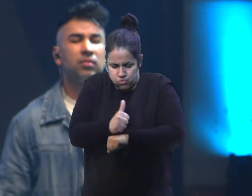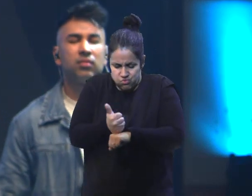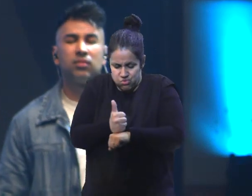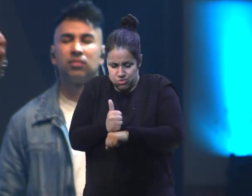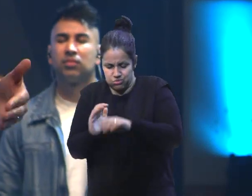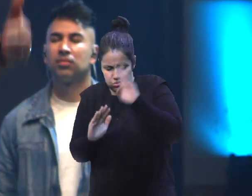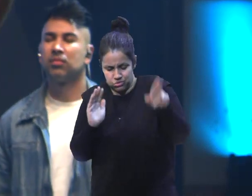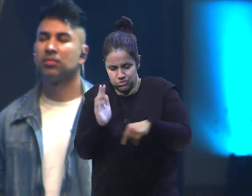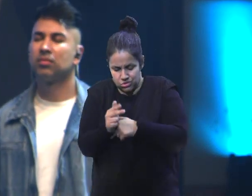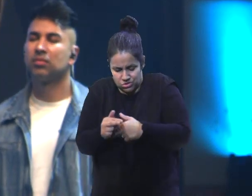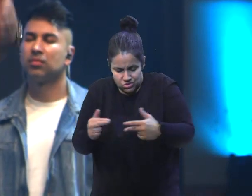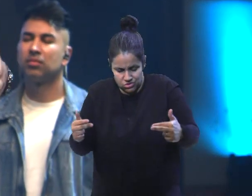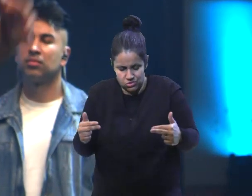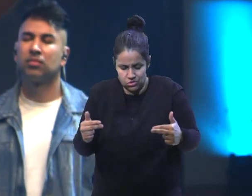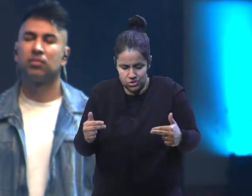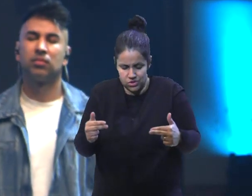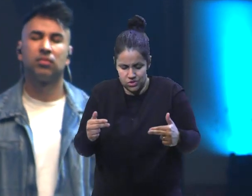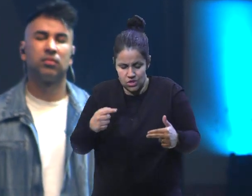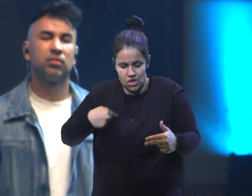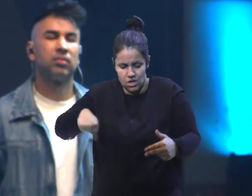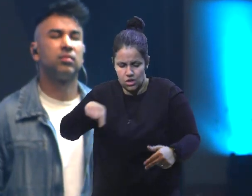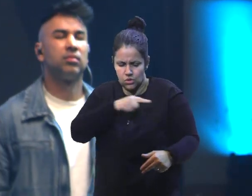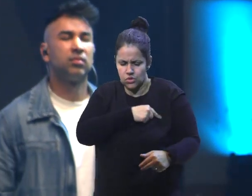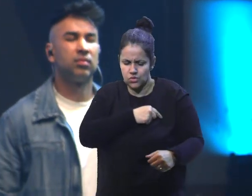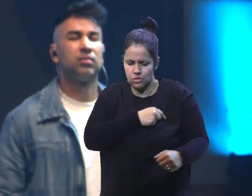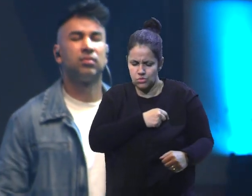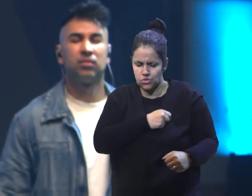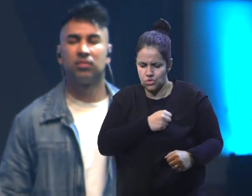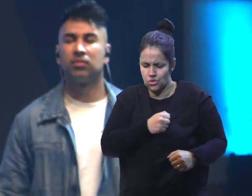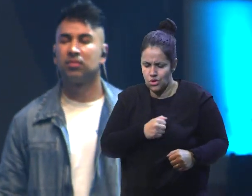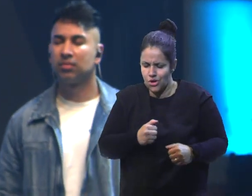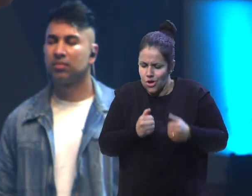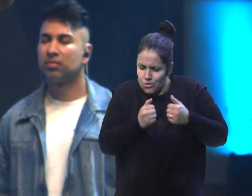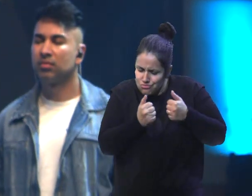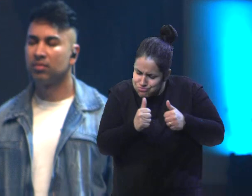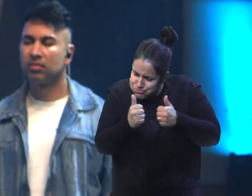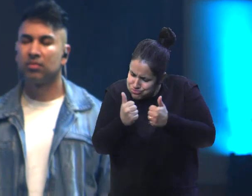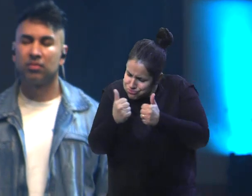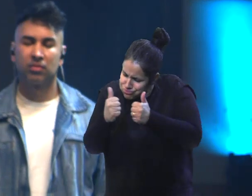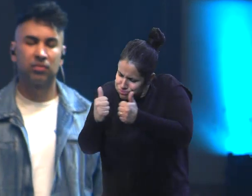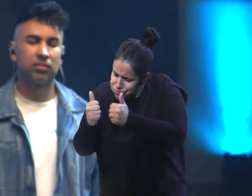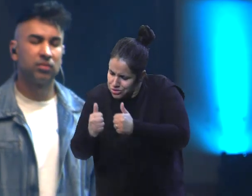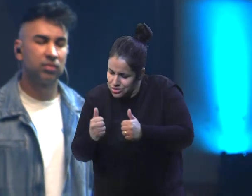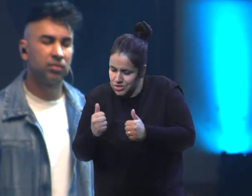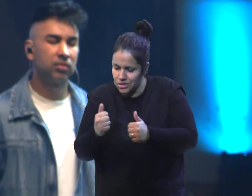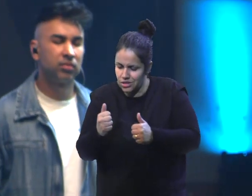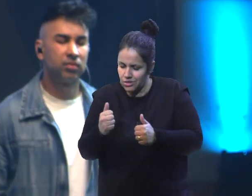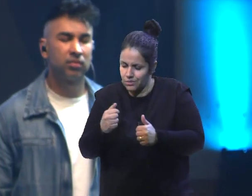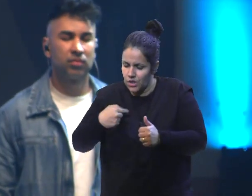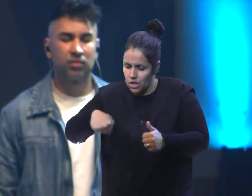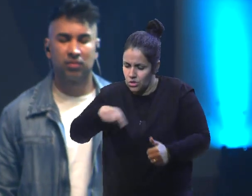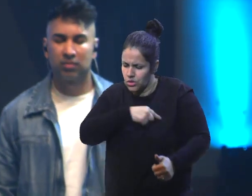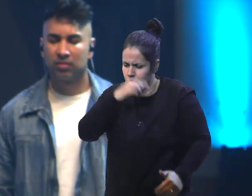E Pai, se sabemos que o Senhor é nosso dono, nós vamos te seguir. Se temos convicção, Deus, que o Senhor